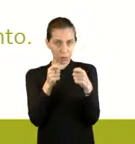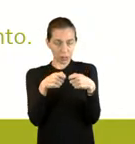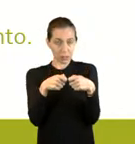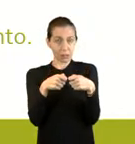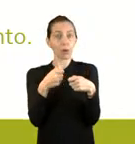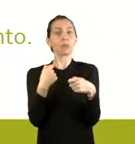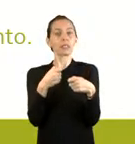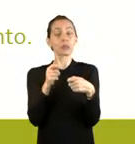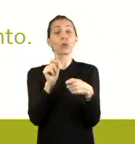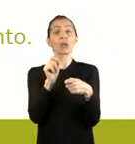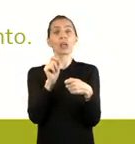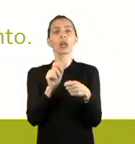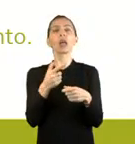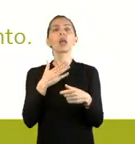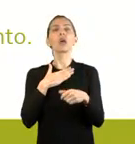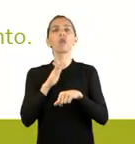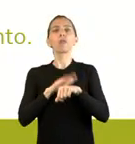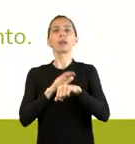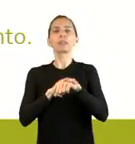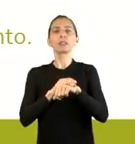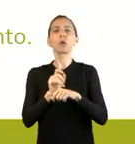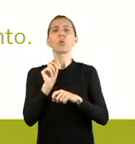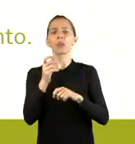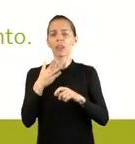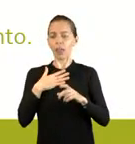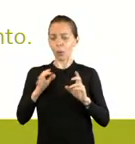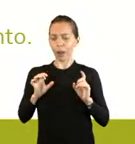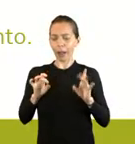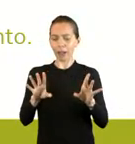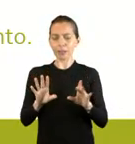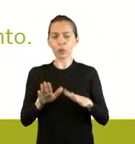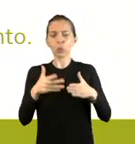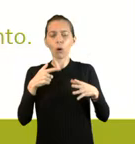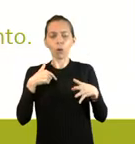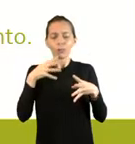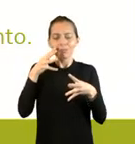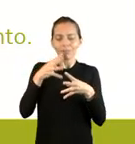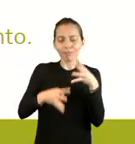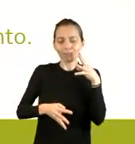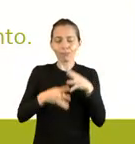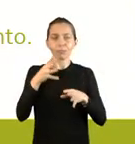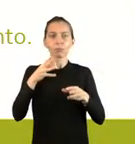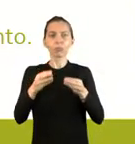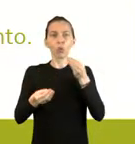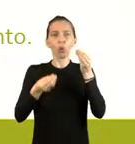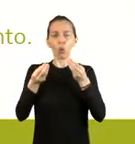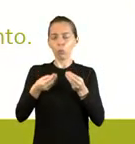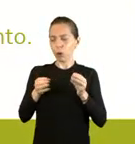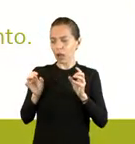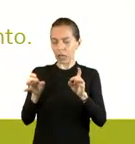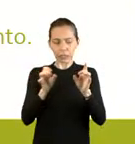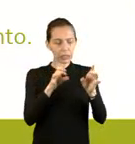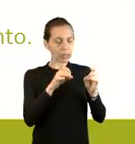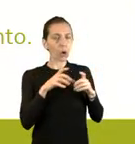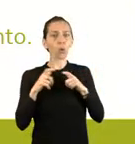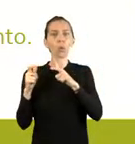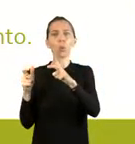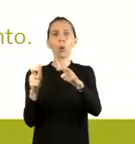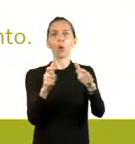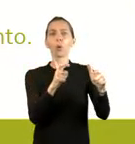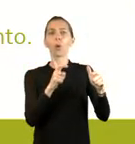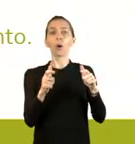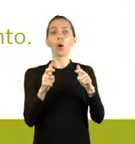que saber o que está te impedindo. E o que está te impedindo? Você saber onde você está tendo